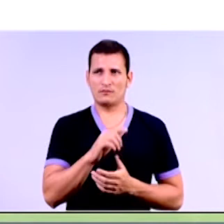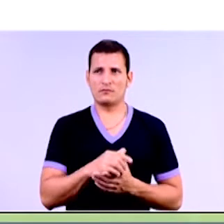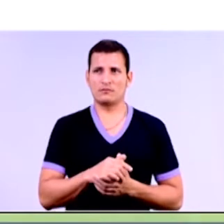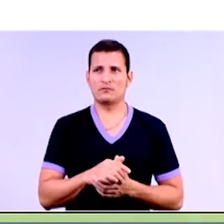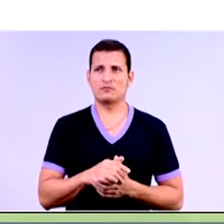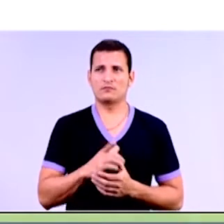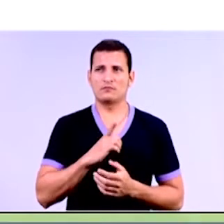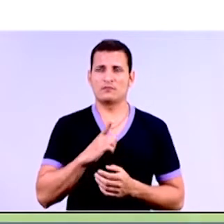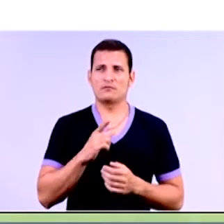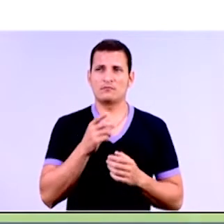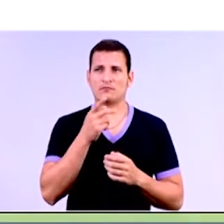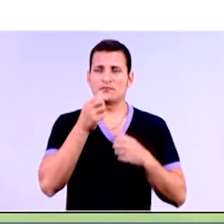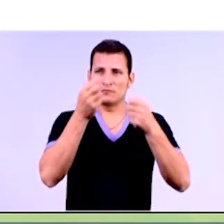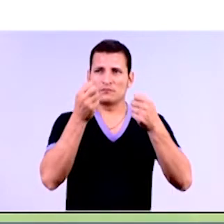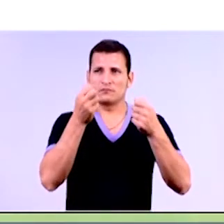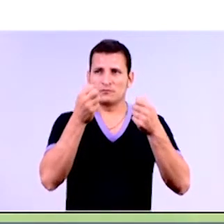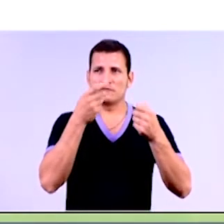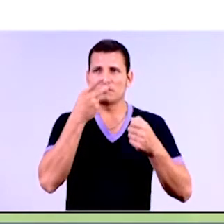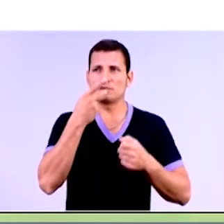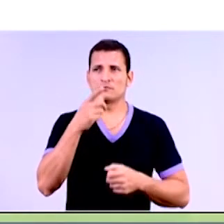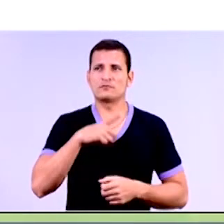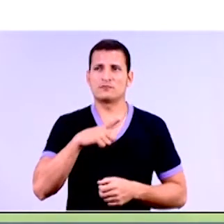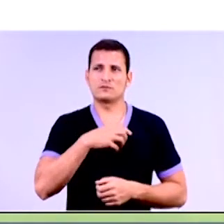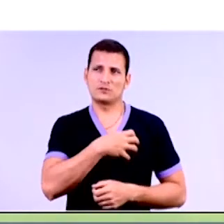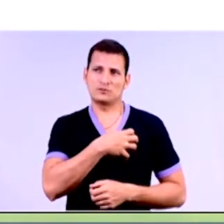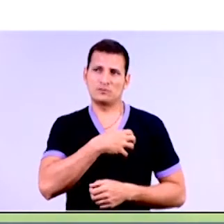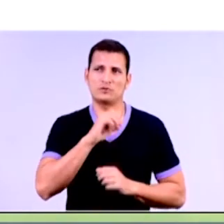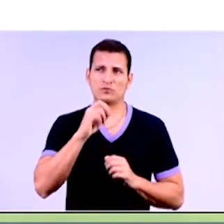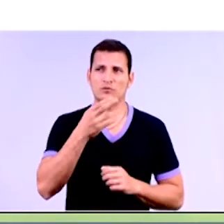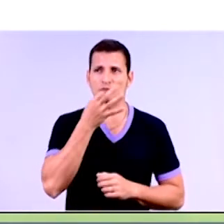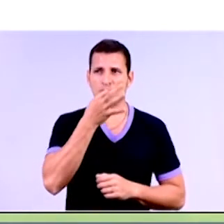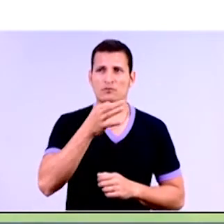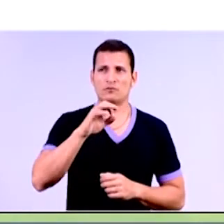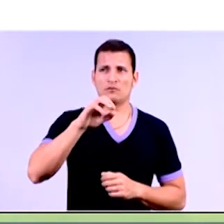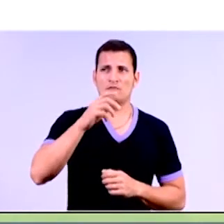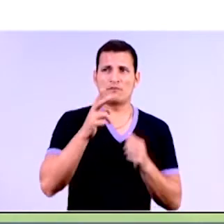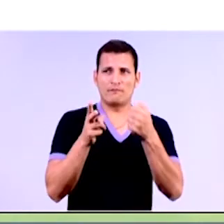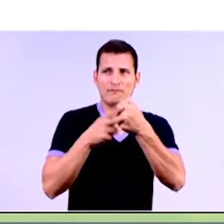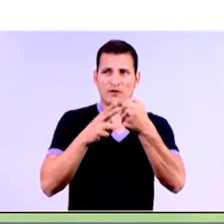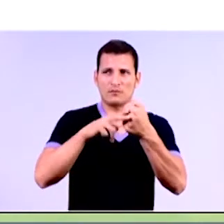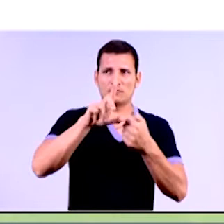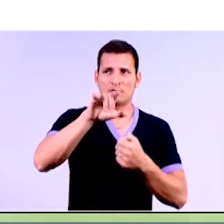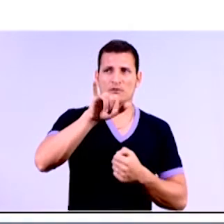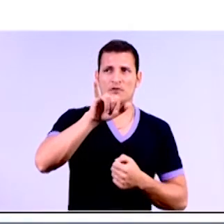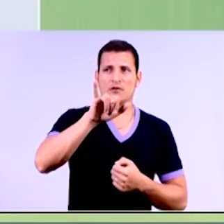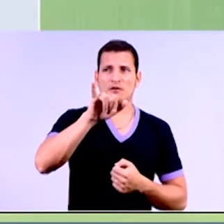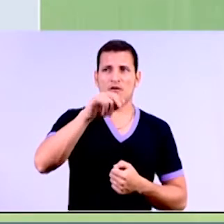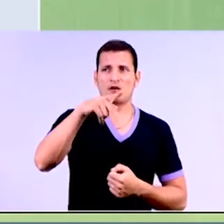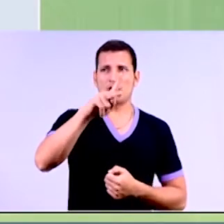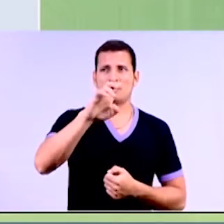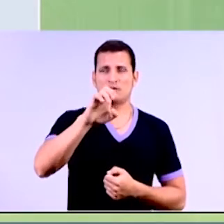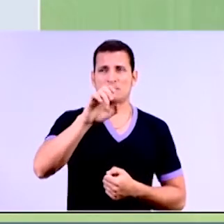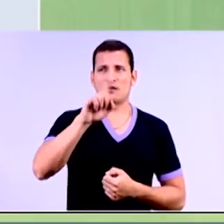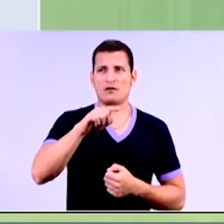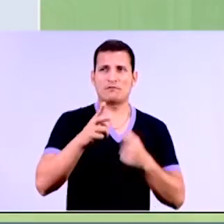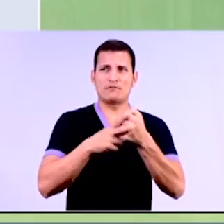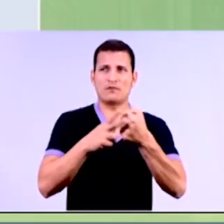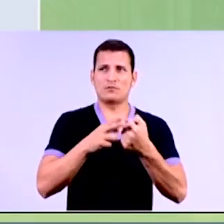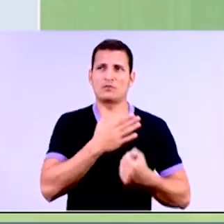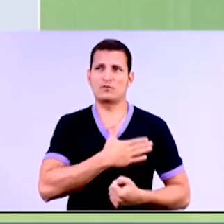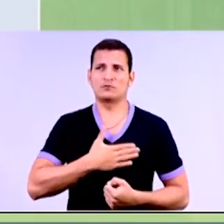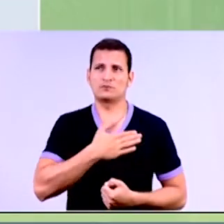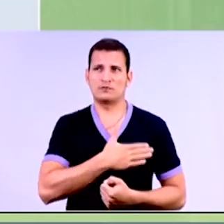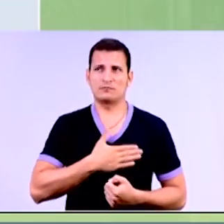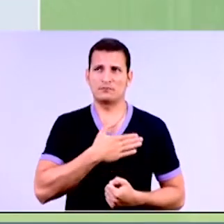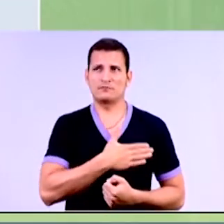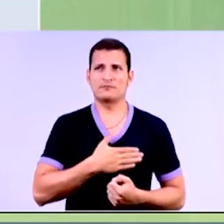um sentimento ou uma opinião. I don't like, o verbo like, que é o verbo gostar. Ok,